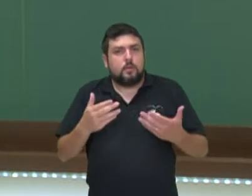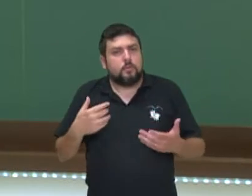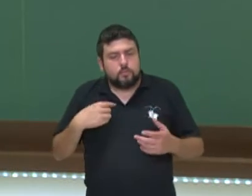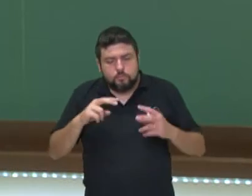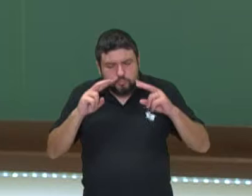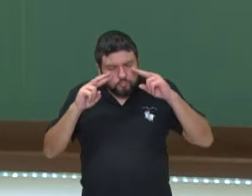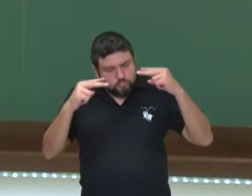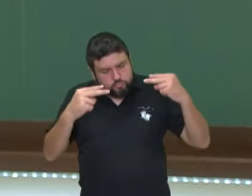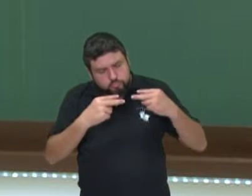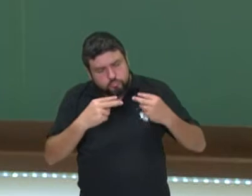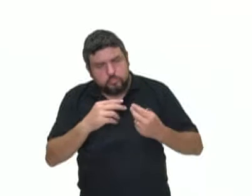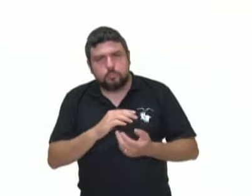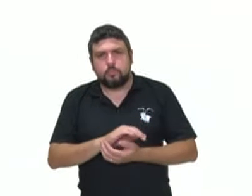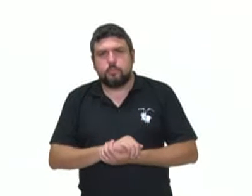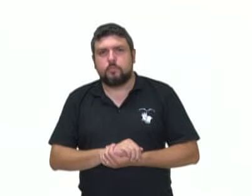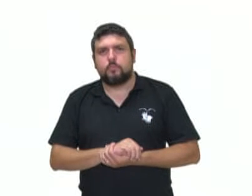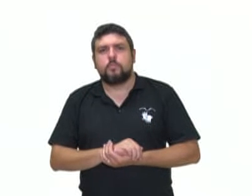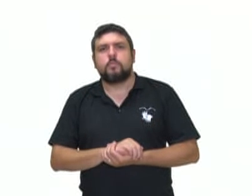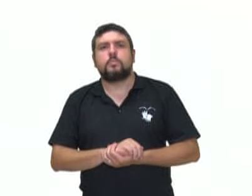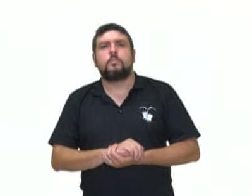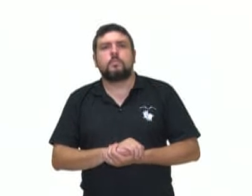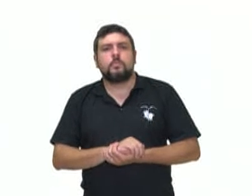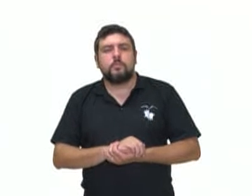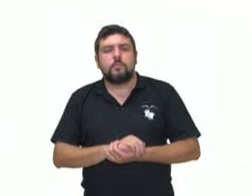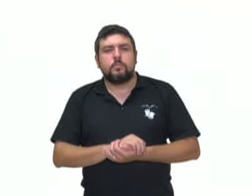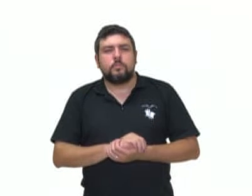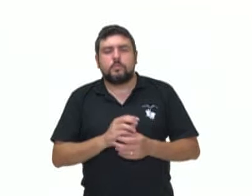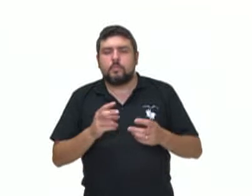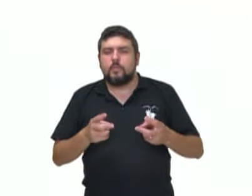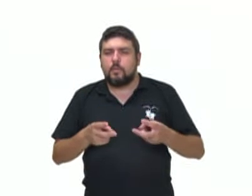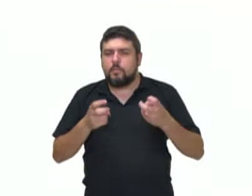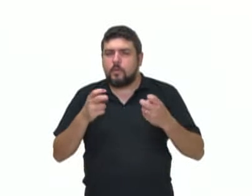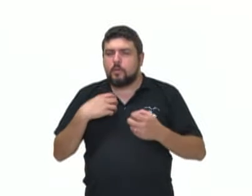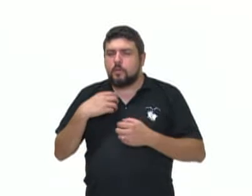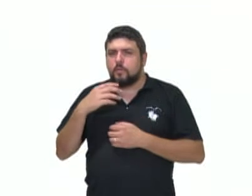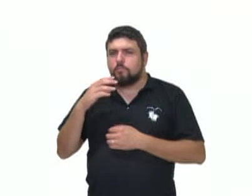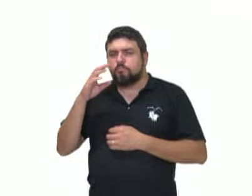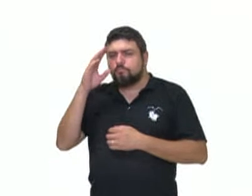mesmos. Vejam aqui uma ideia muito interessante sobre essa